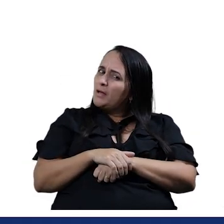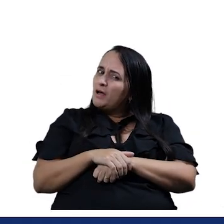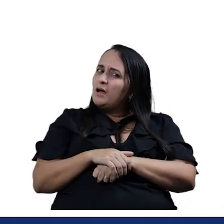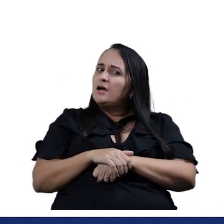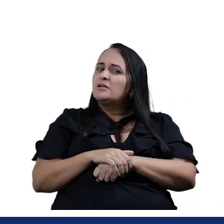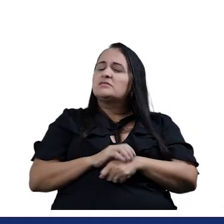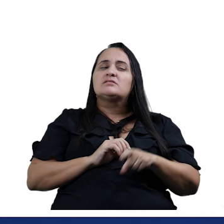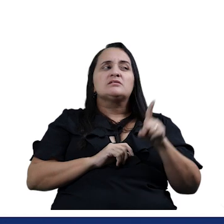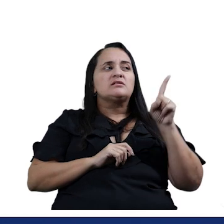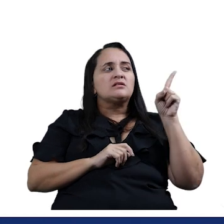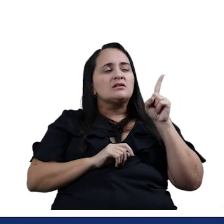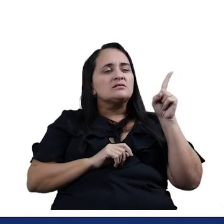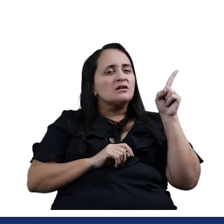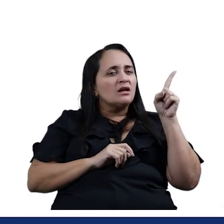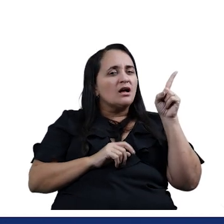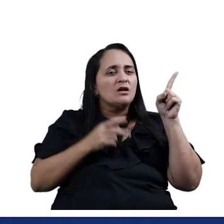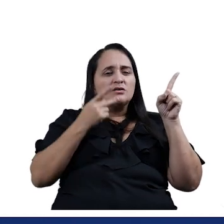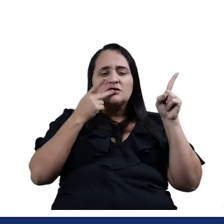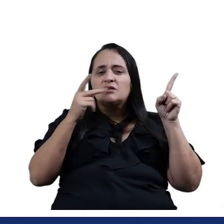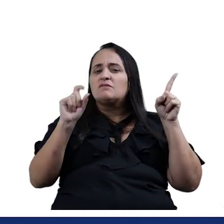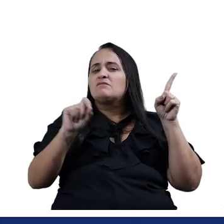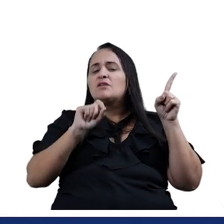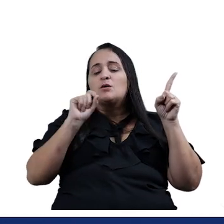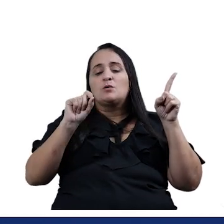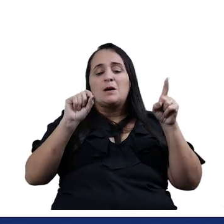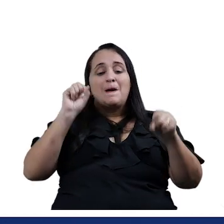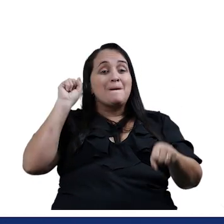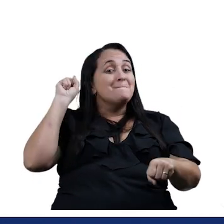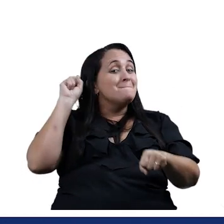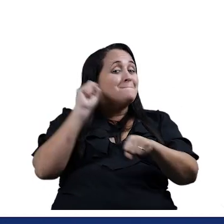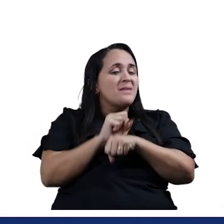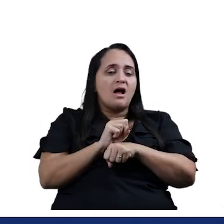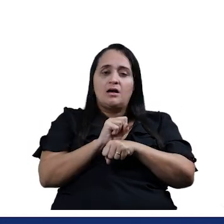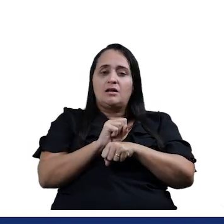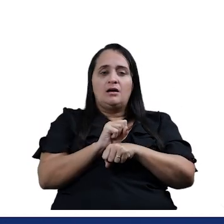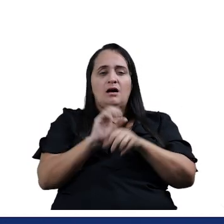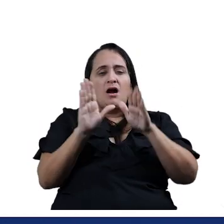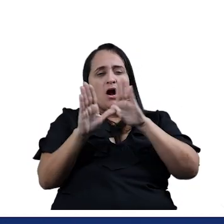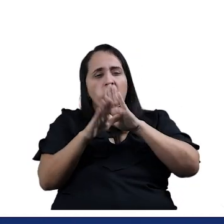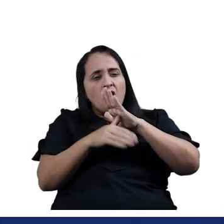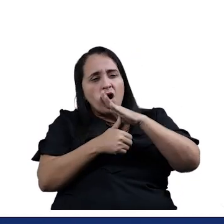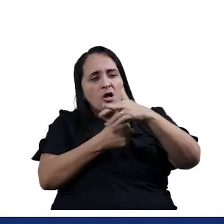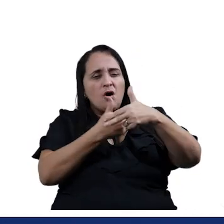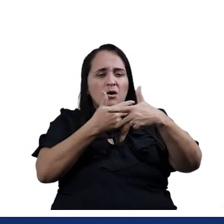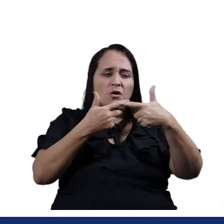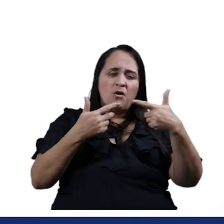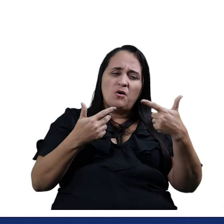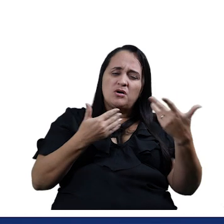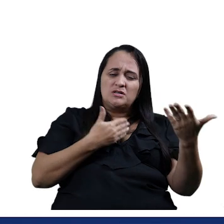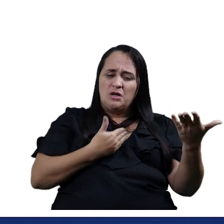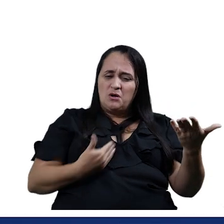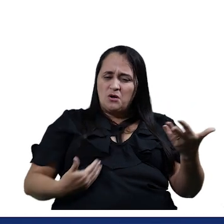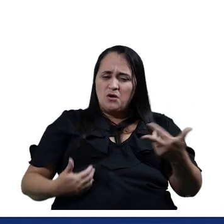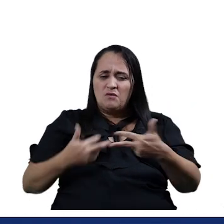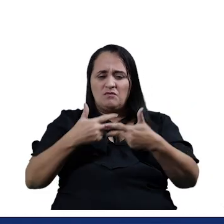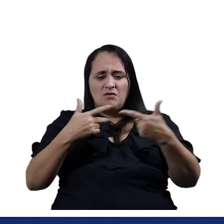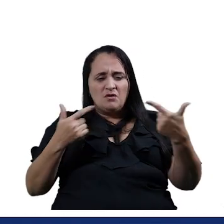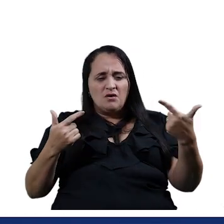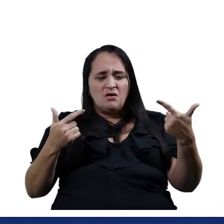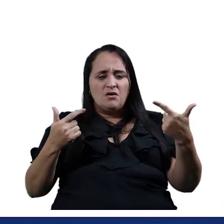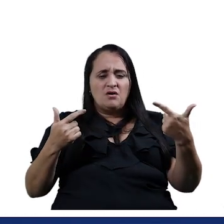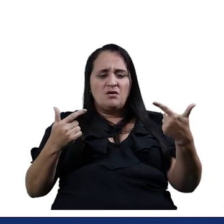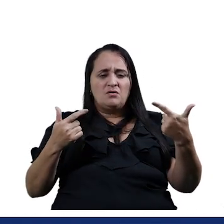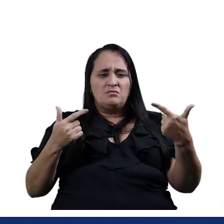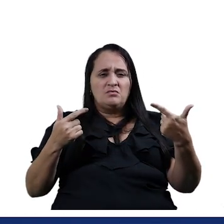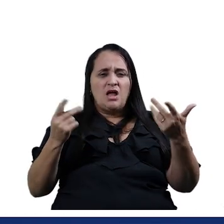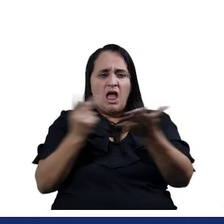Mas nesse caso, ele está dizendo que é para parar a corrupção, ou seja, para os governantes pararem de